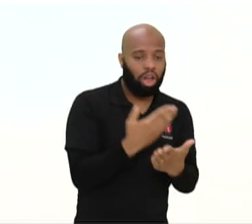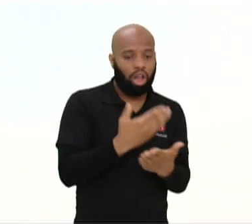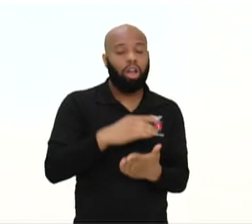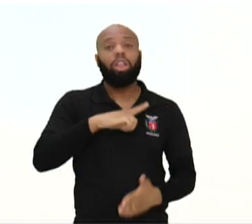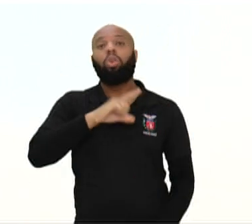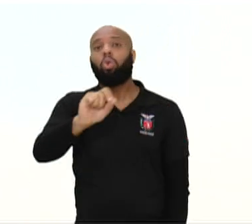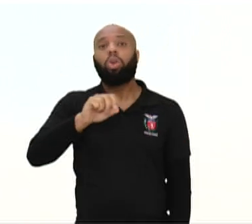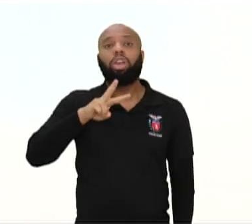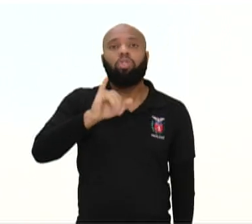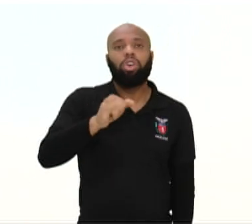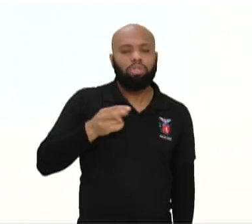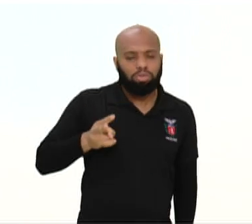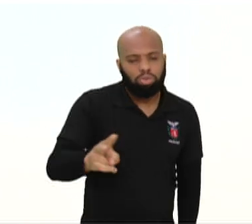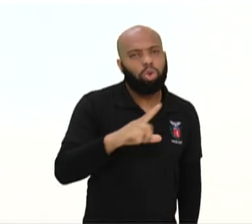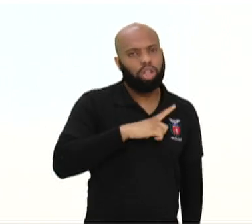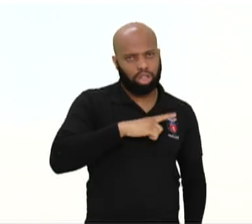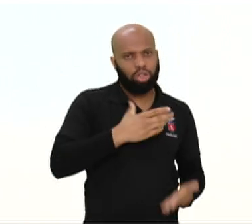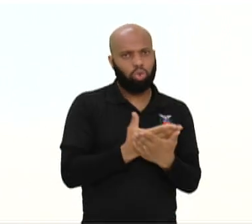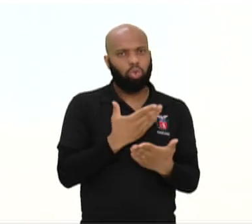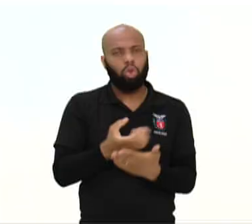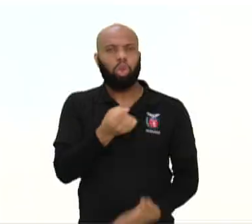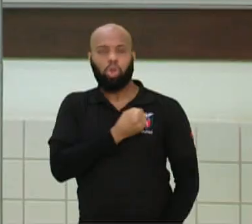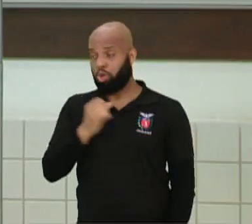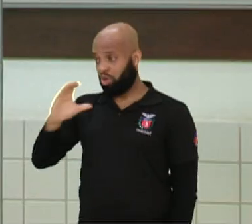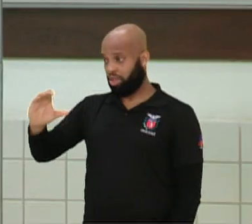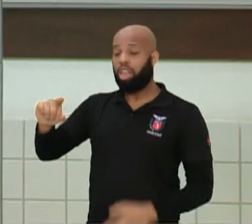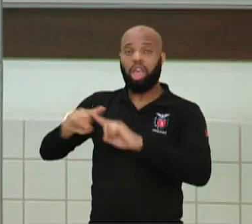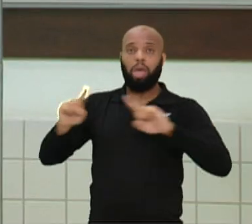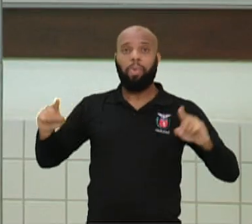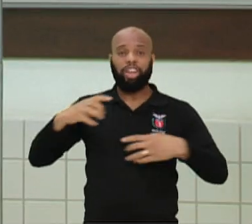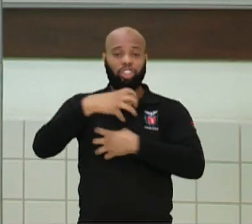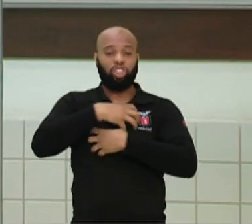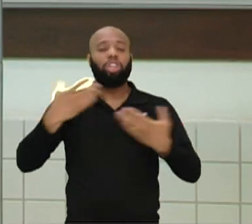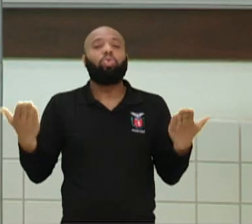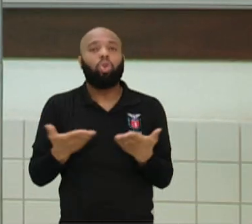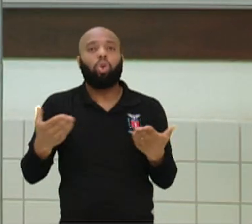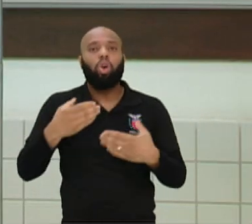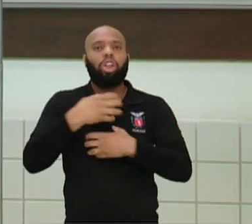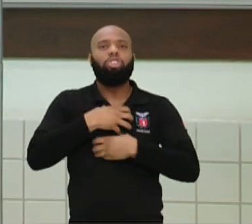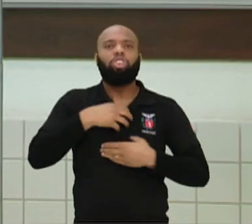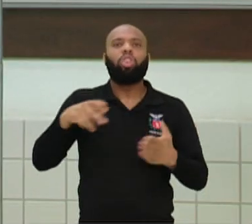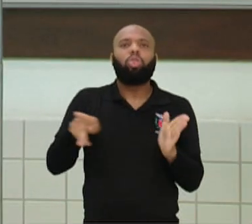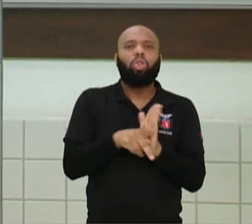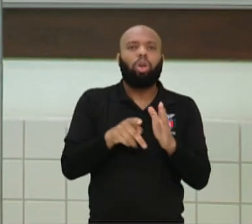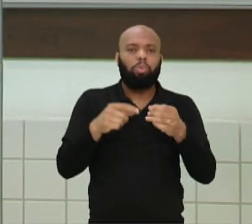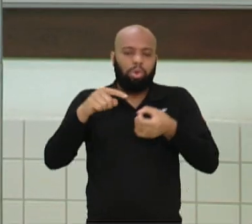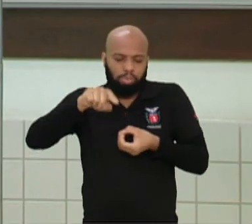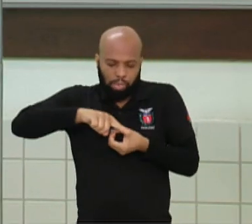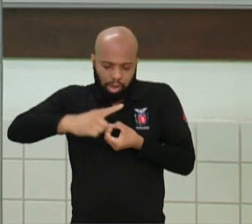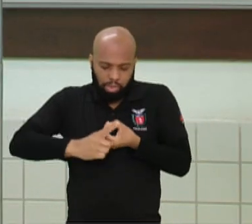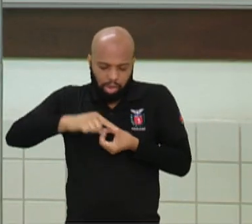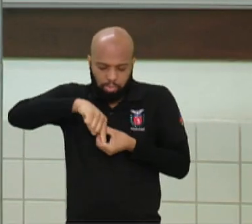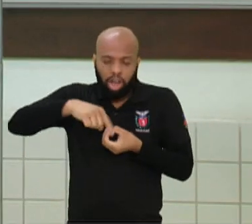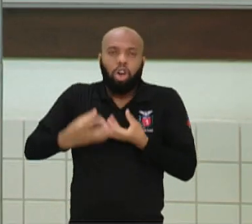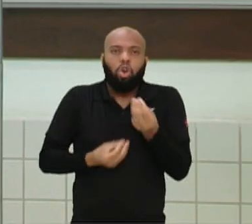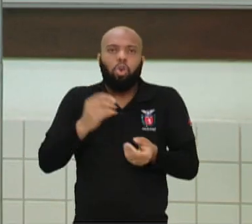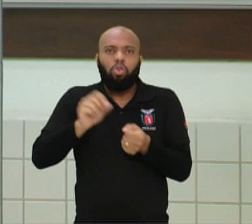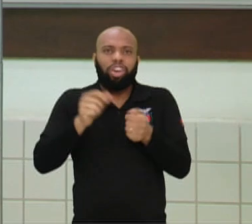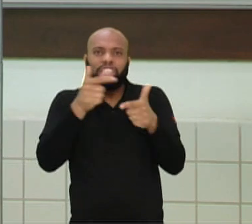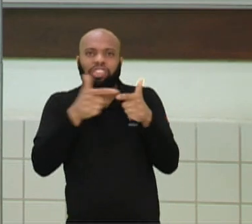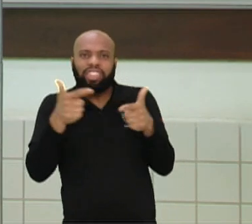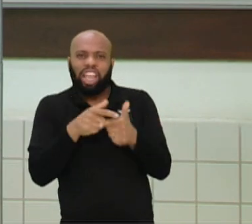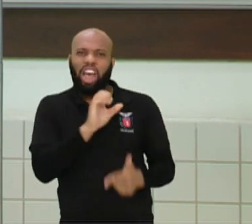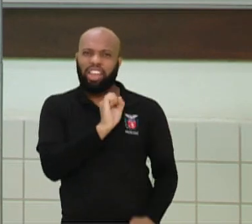aula, nós vamos continuar trabalhando com números complexos, só que agora na forma trigonométrica. Vamos ver como que a gente efetua a divisão de